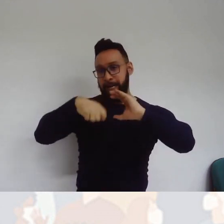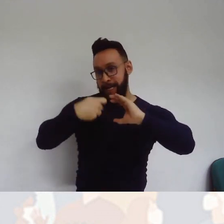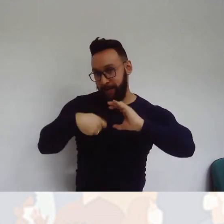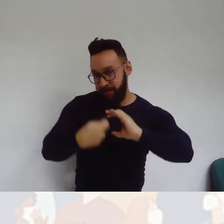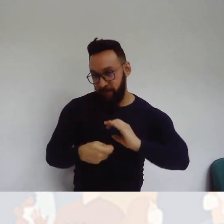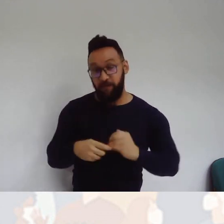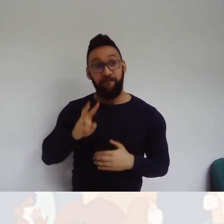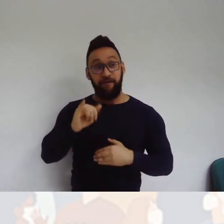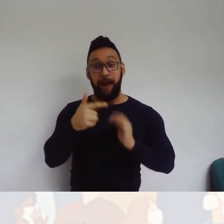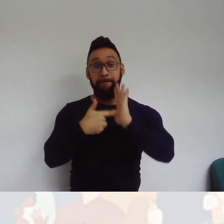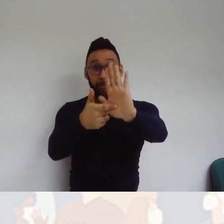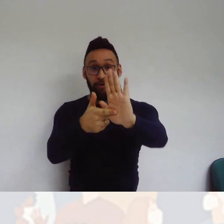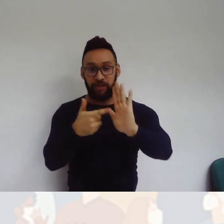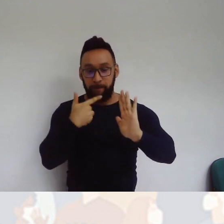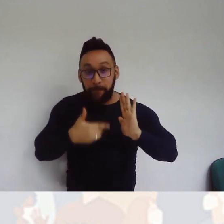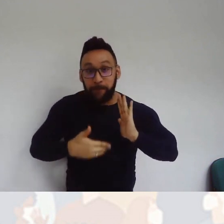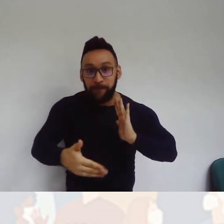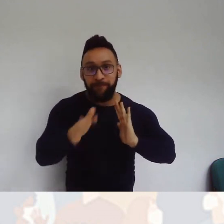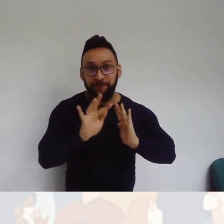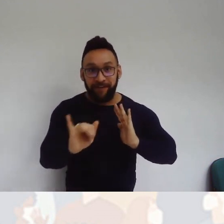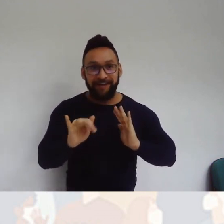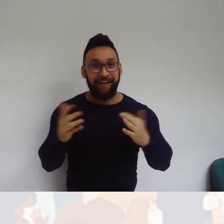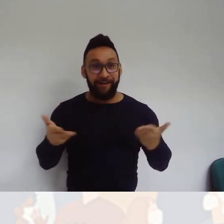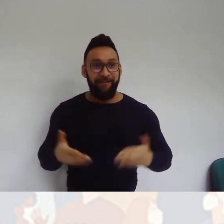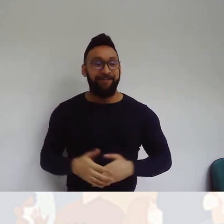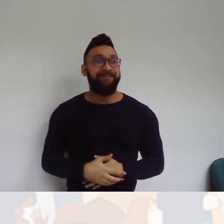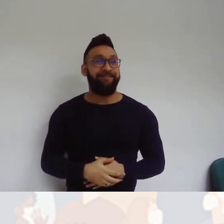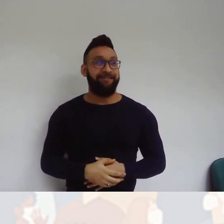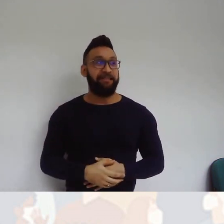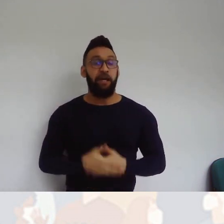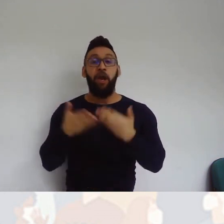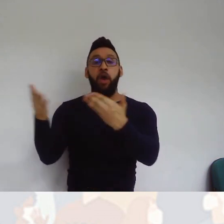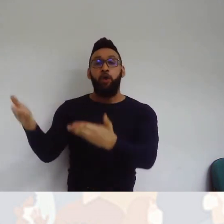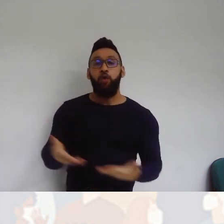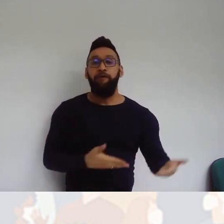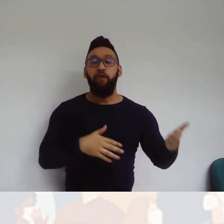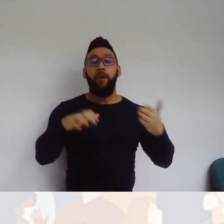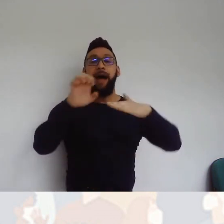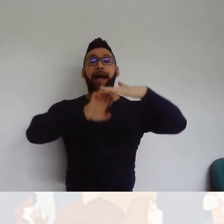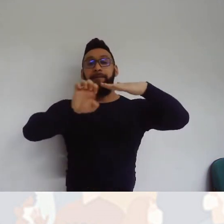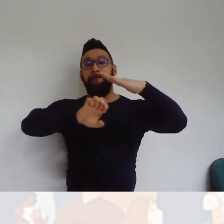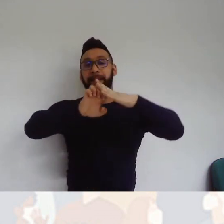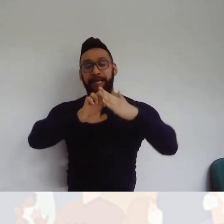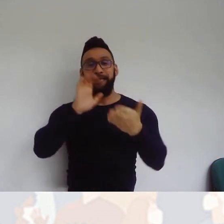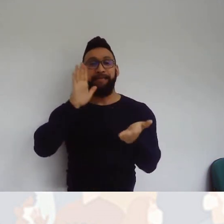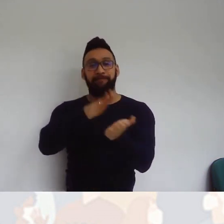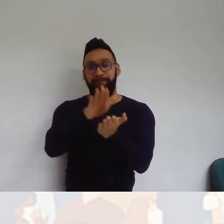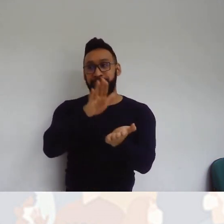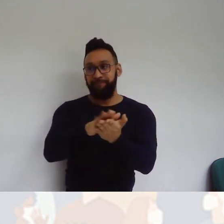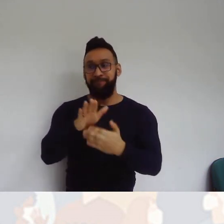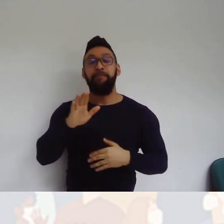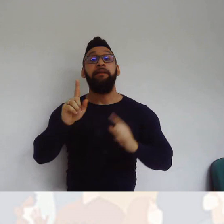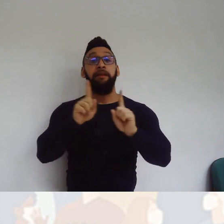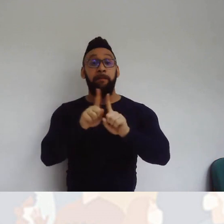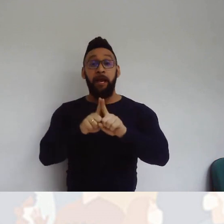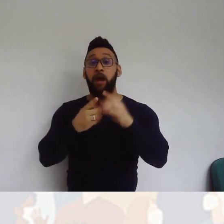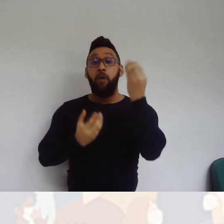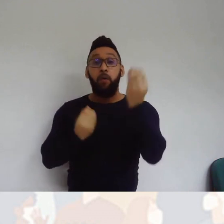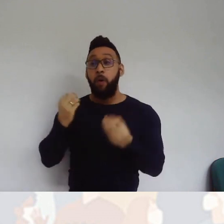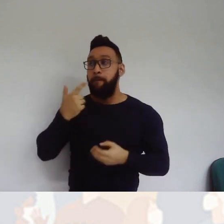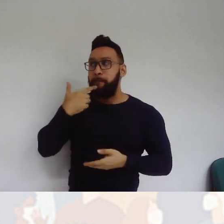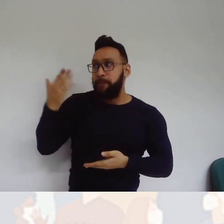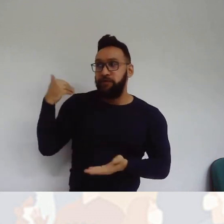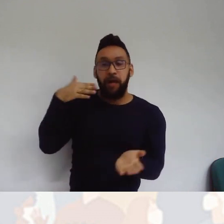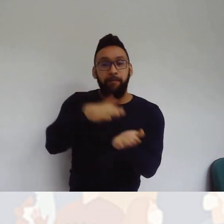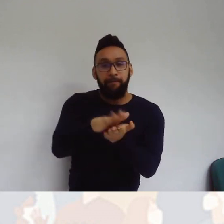agora. E aí a gente convidou as editoras também a gravar vídeo mostrando os livros que foram lançados